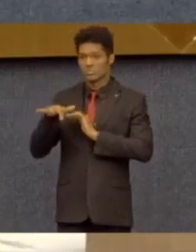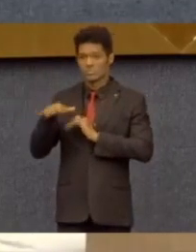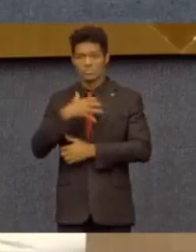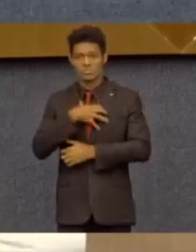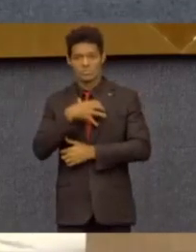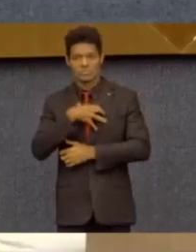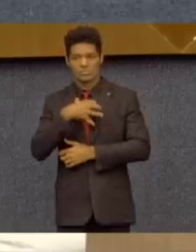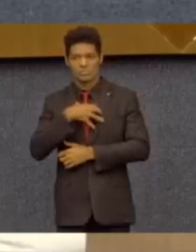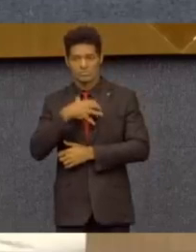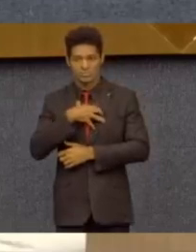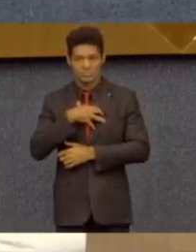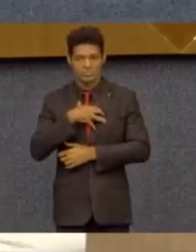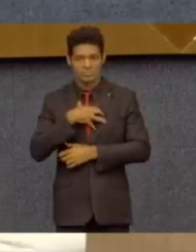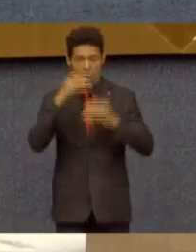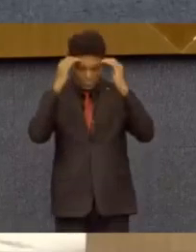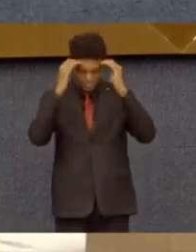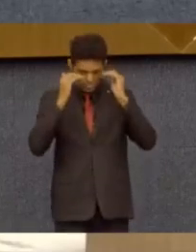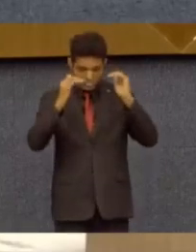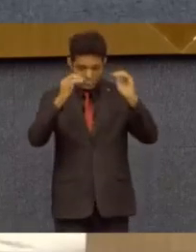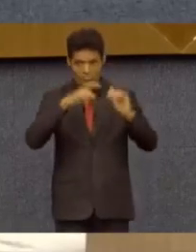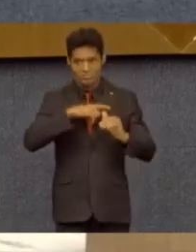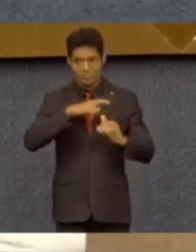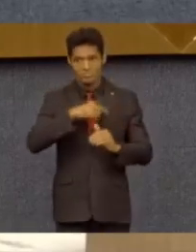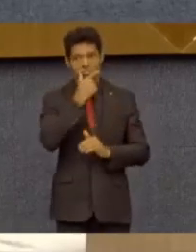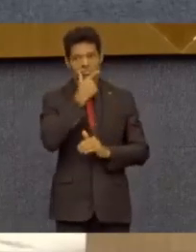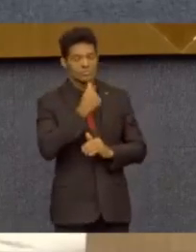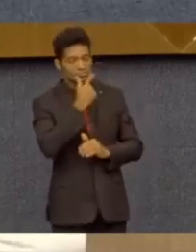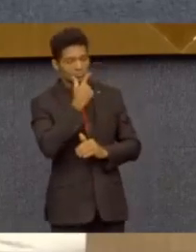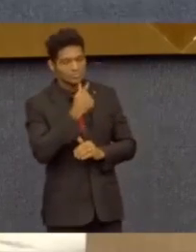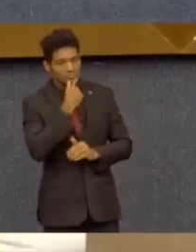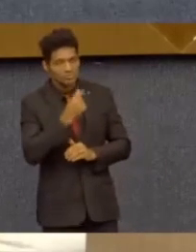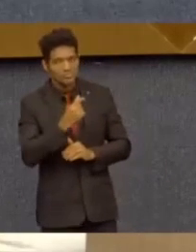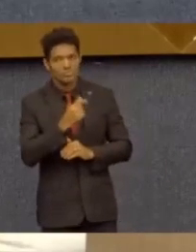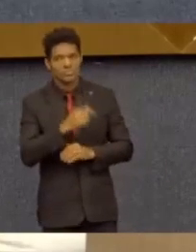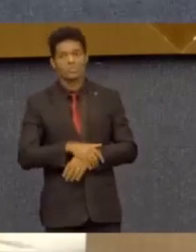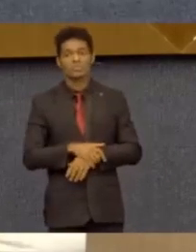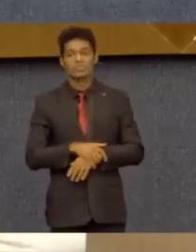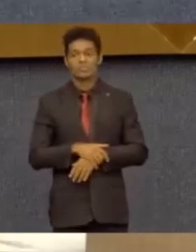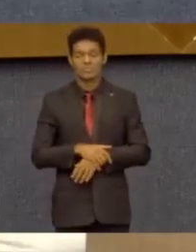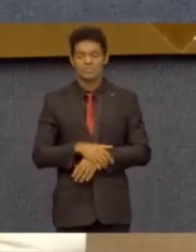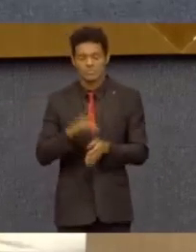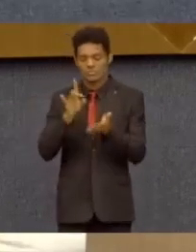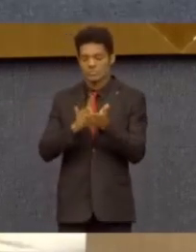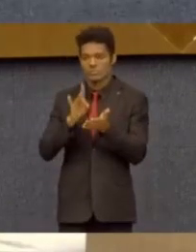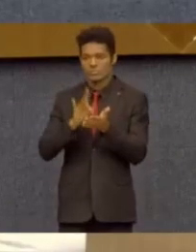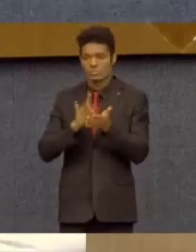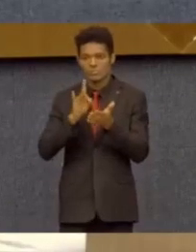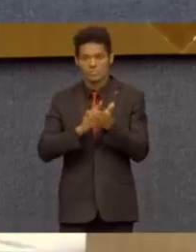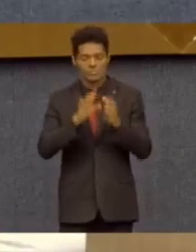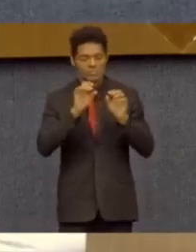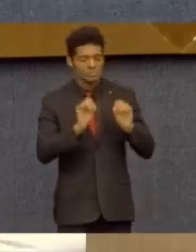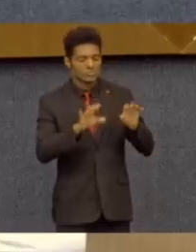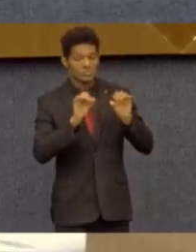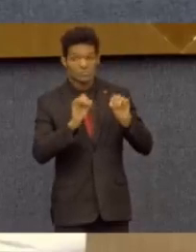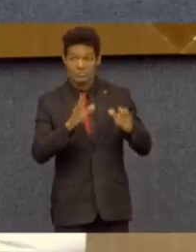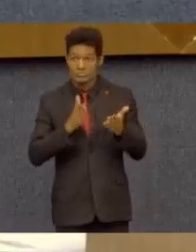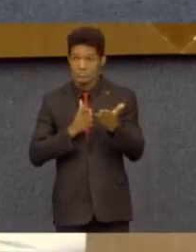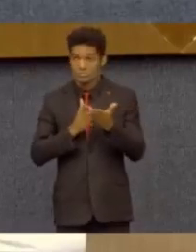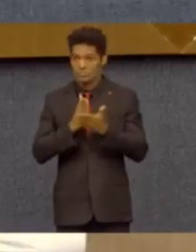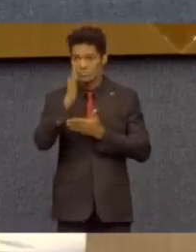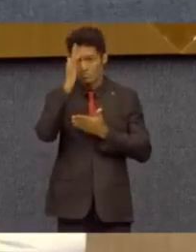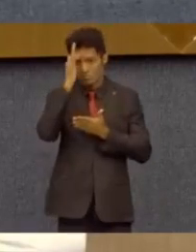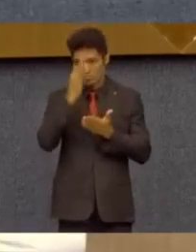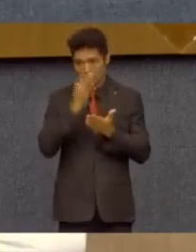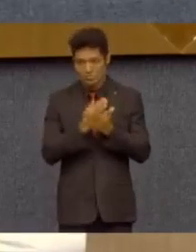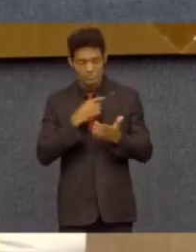contemplado e honrado de ter uma pessoa que está levando a todos a um caminho de fé.